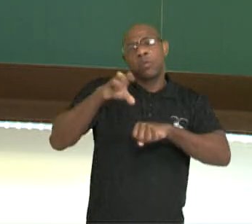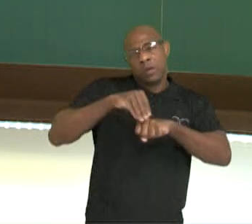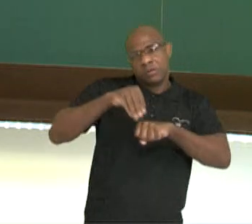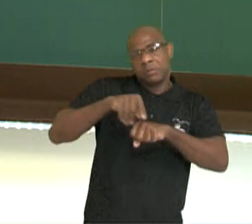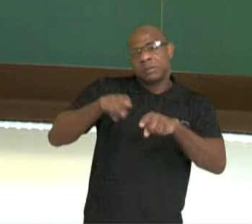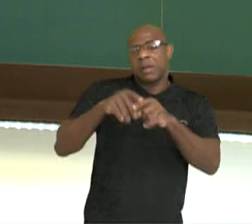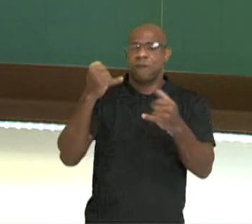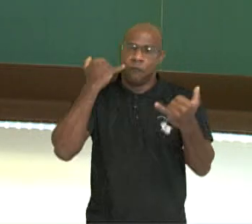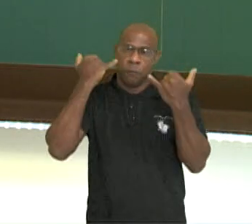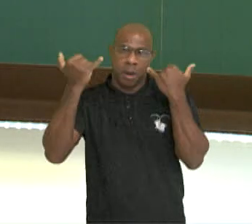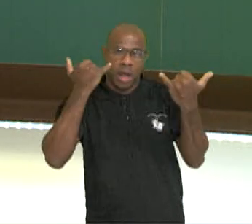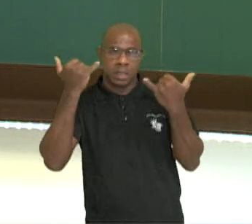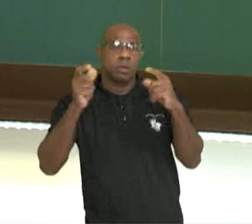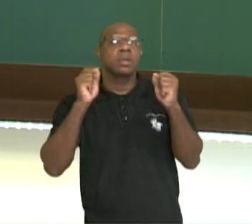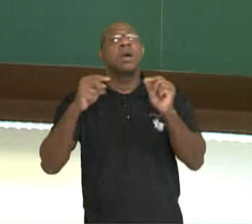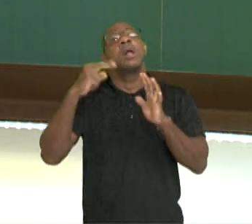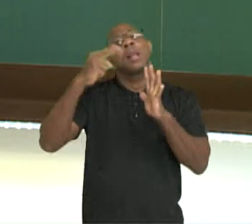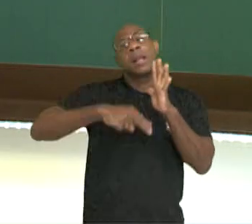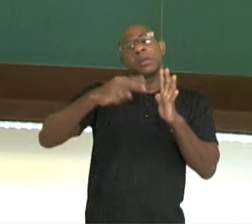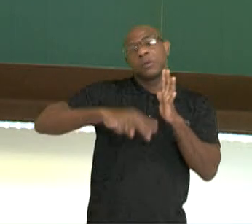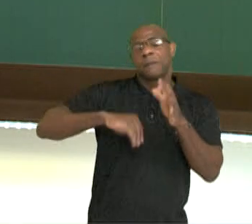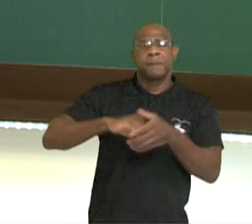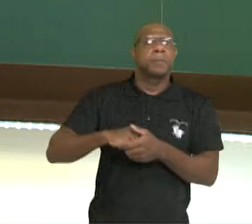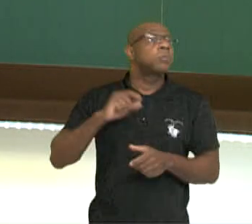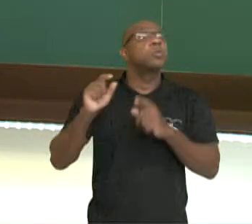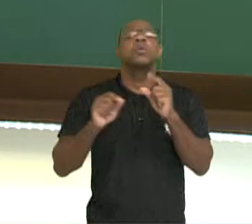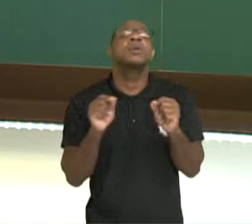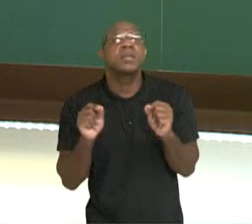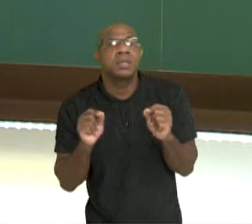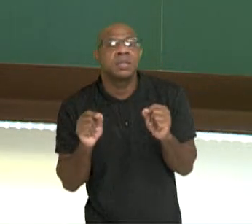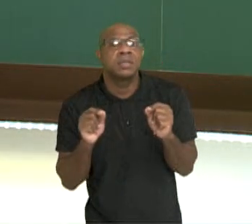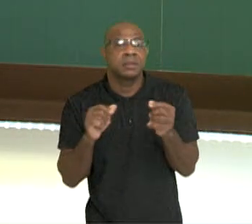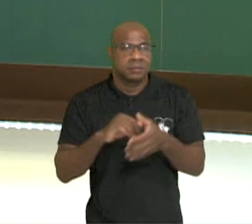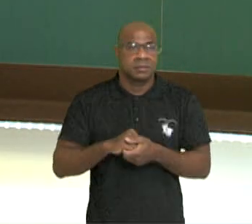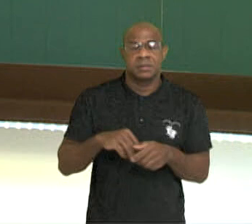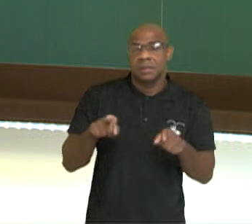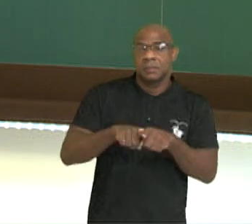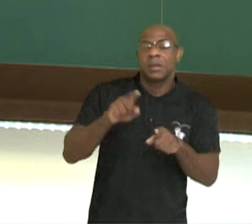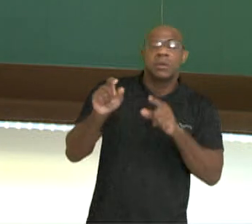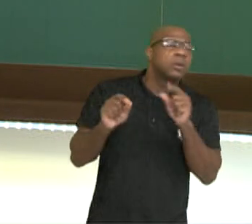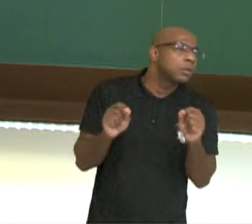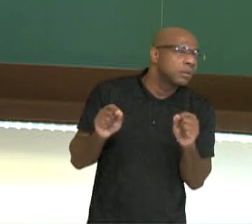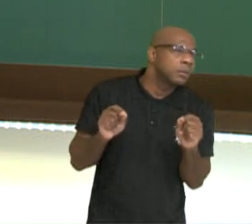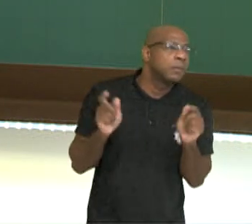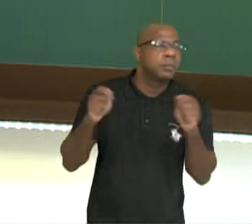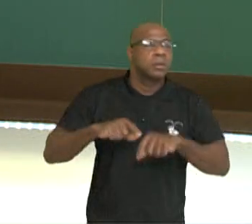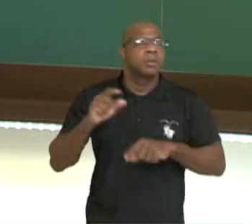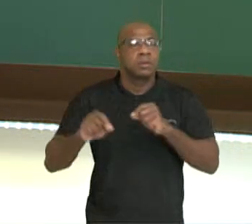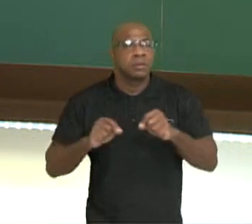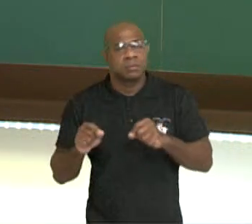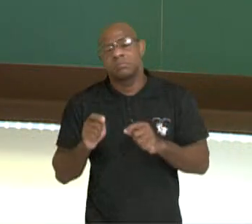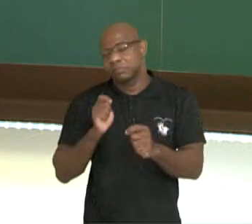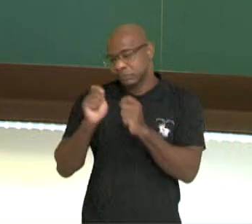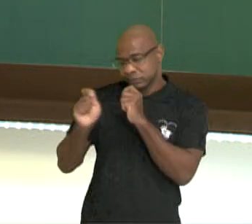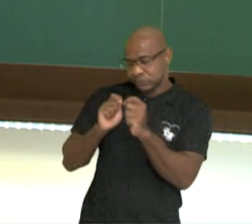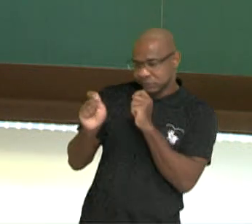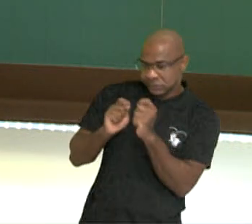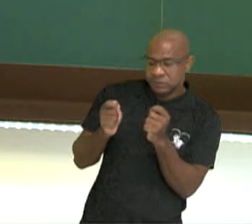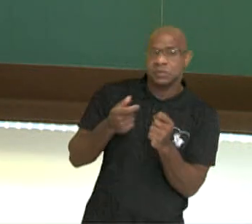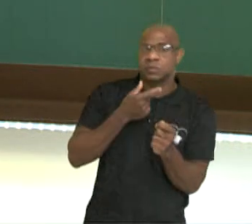né, a informação ao leitor. Quem que ele vai chamar? Além da voz dele, ele pode chamar a voz de entrevistado,